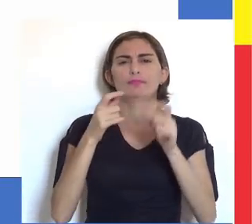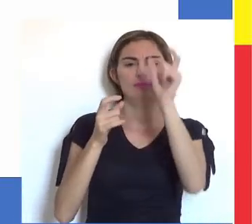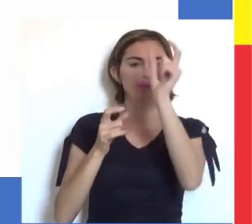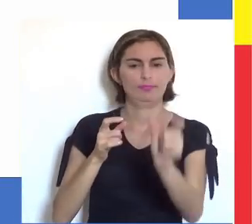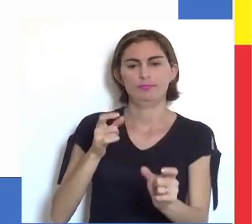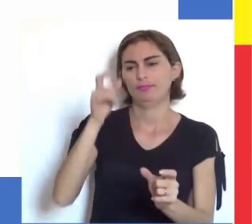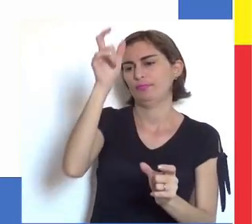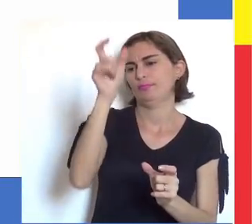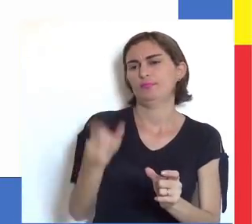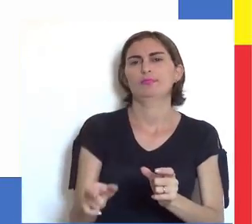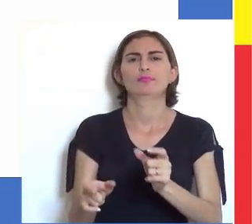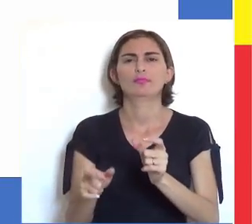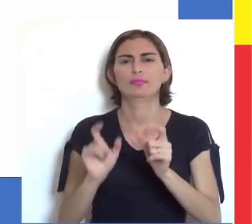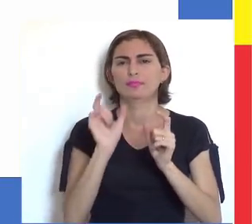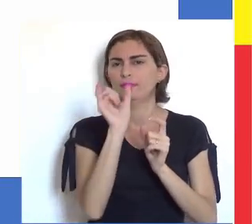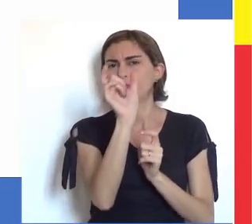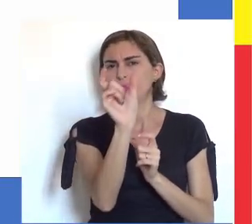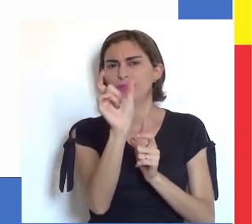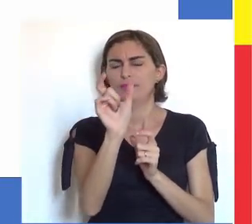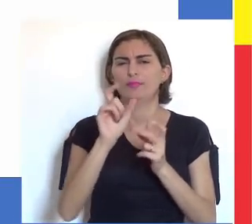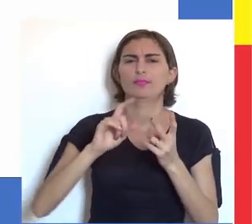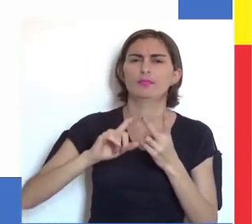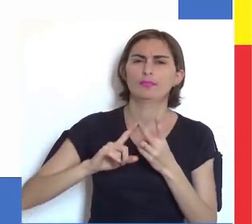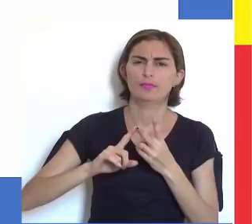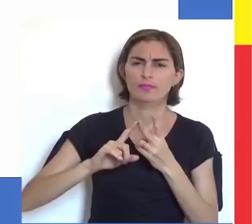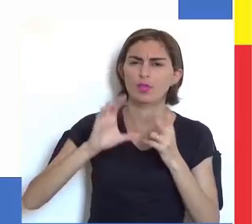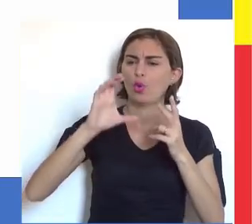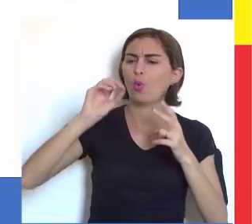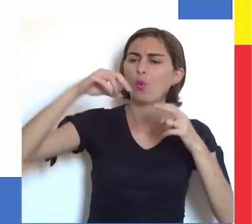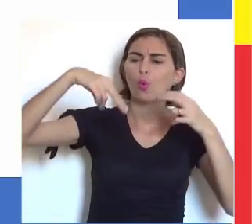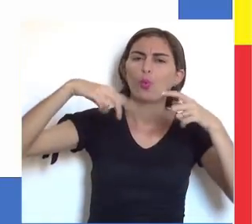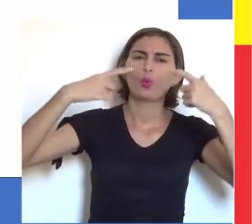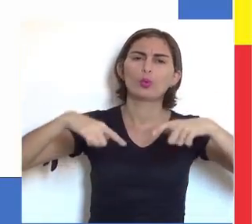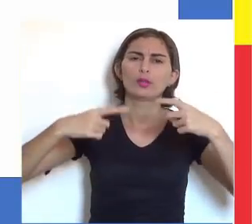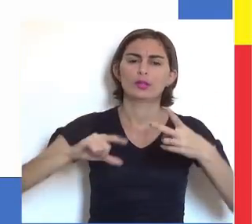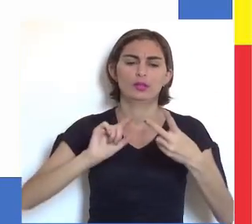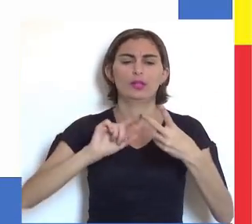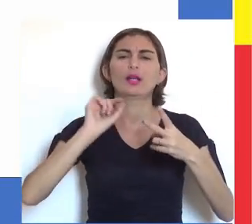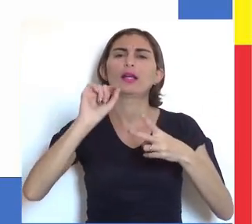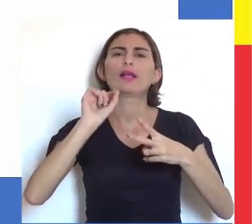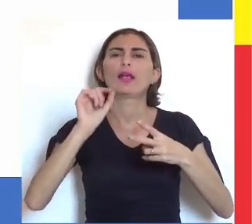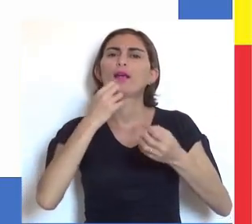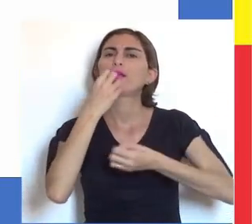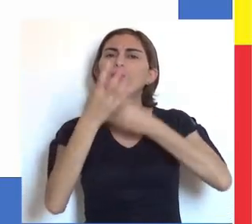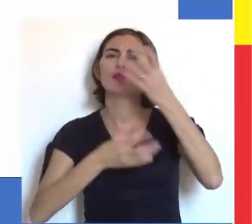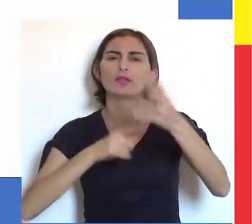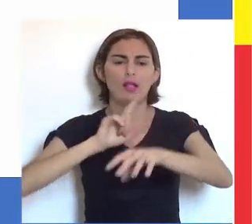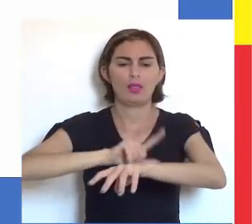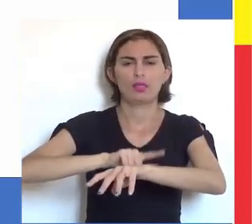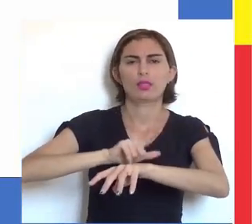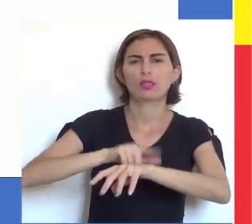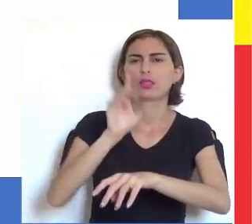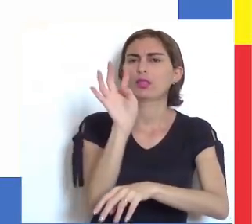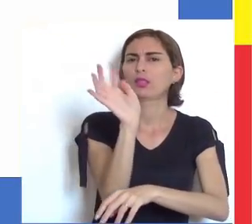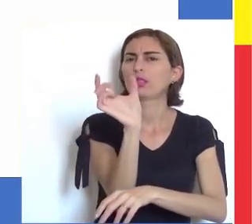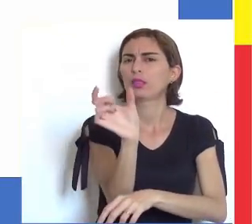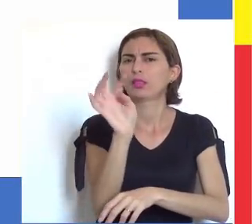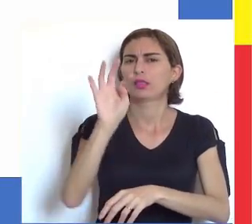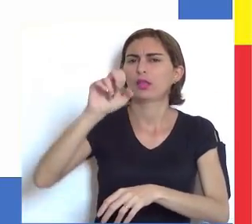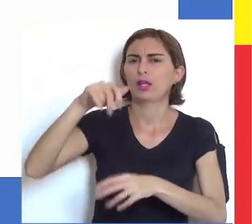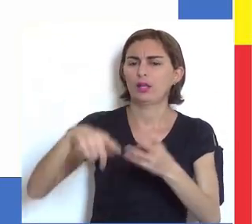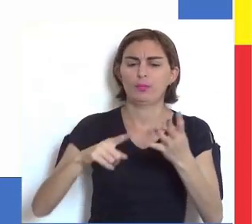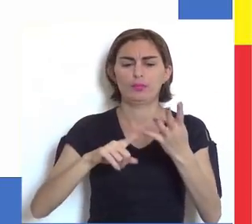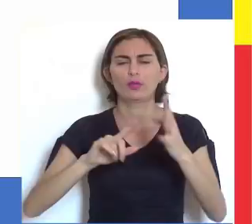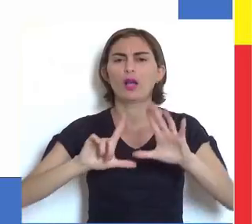os personagens, a palavra onde, quem conta a história, a palavra tempo e as